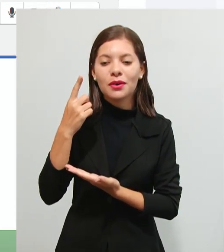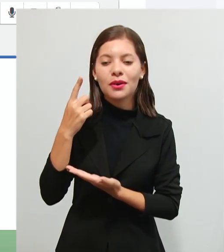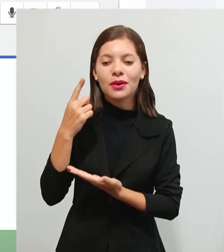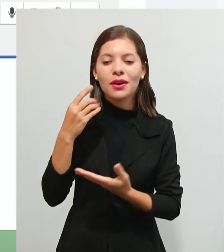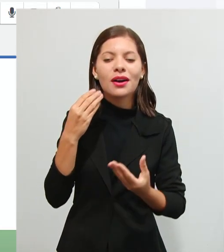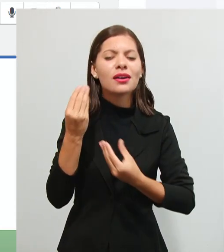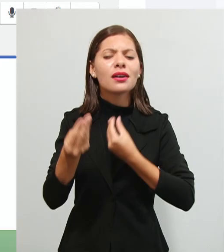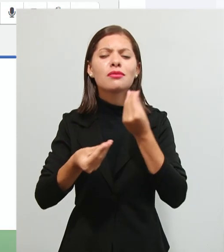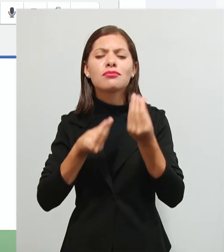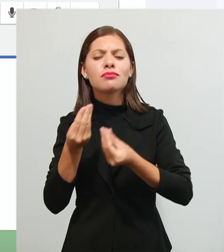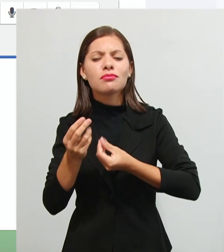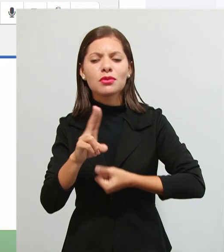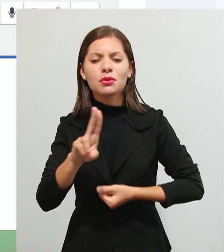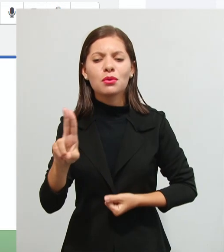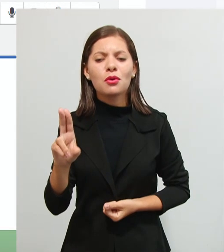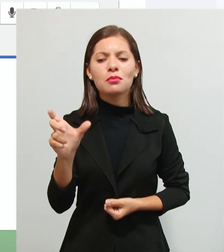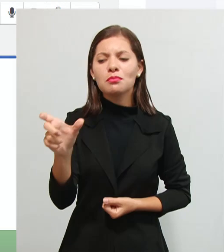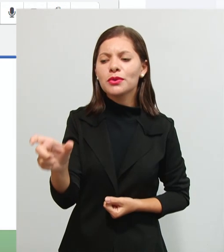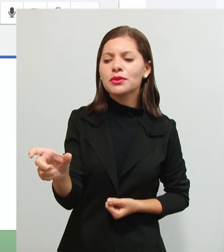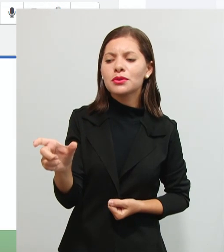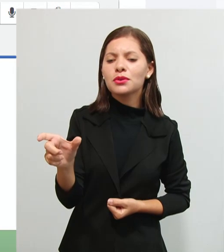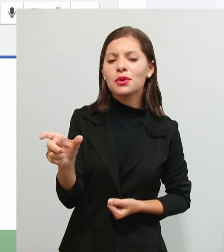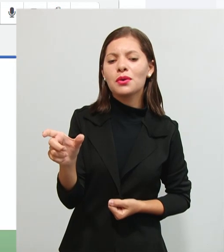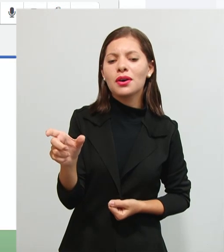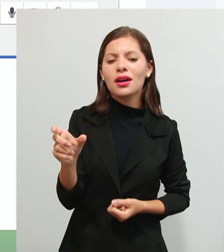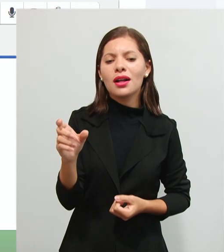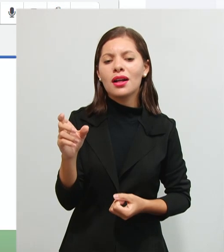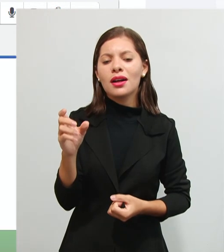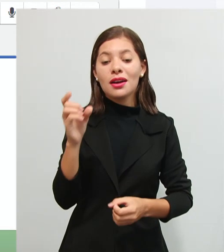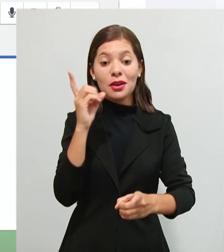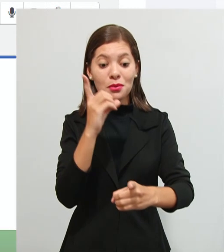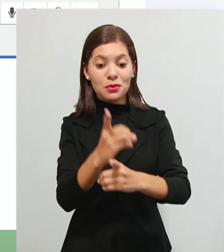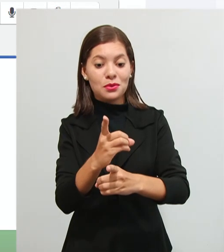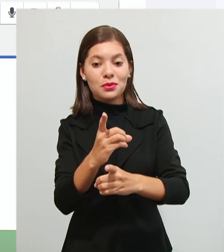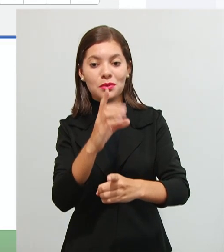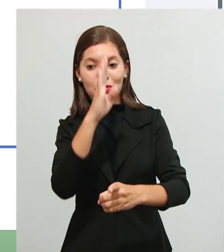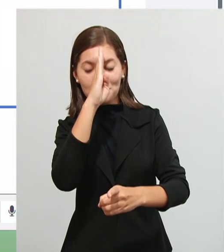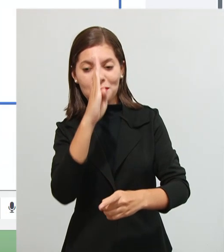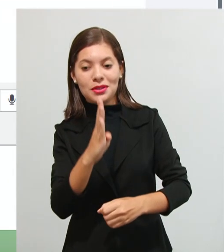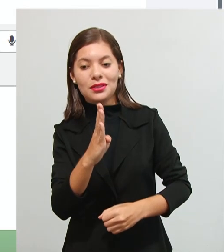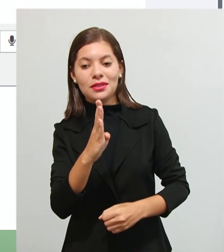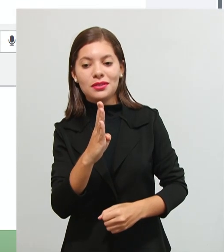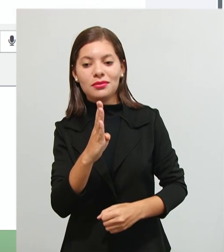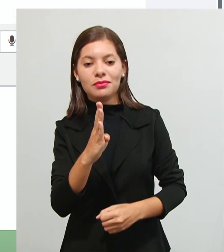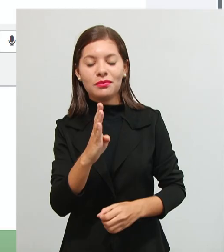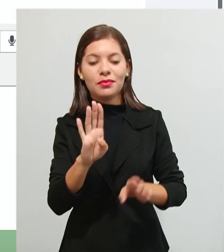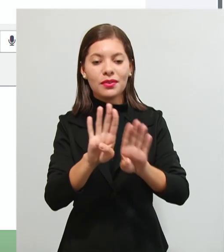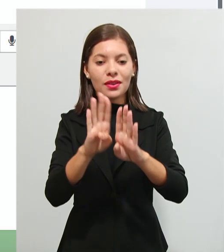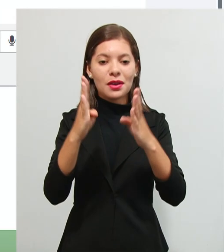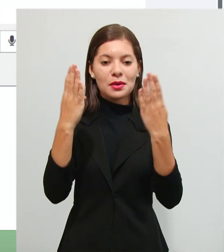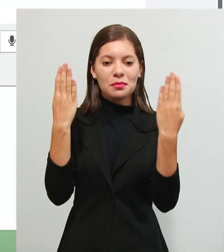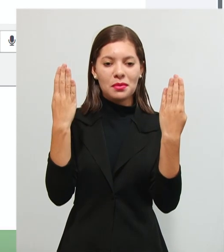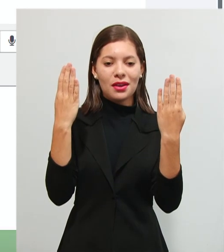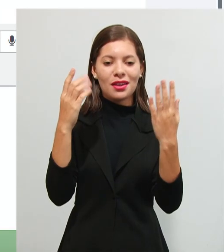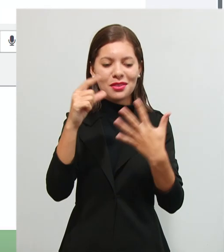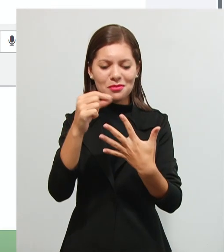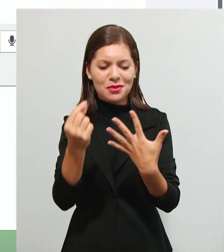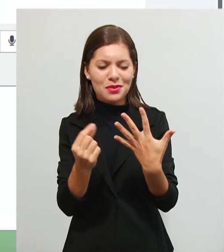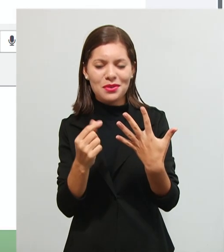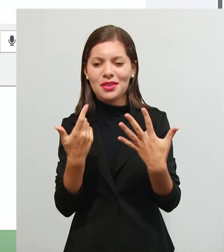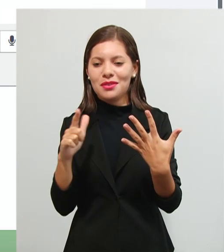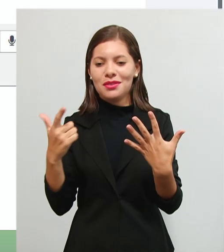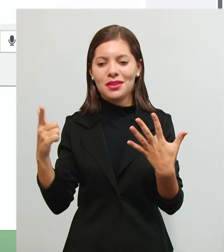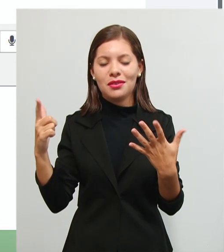descobriu o Brasil? Pronto. É uma questão aberta, então não há opções. Faço